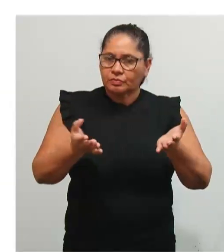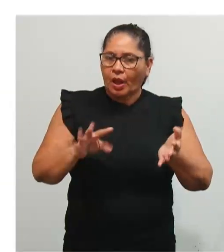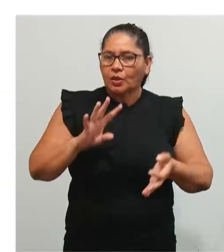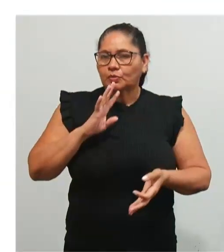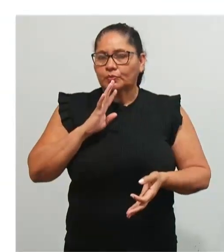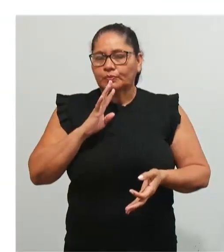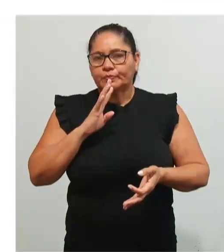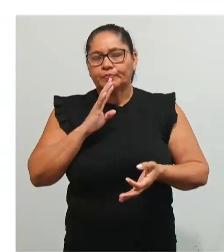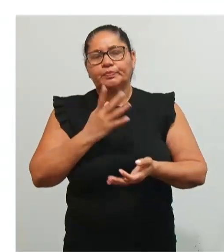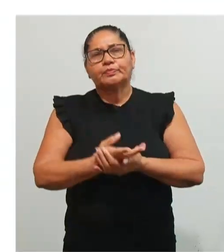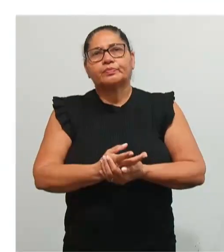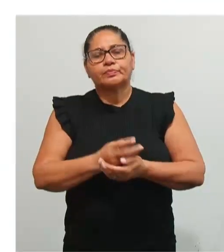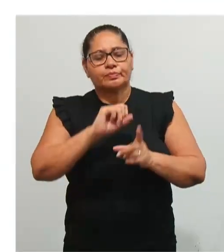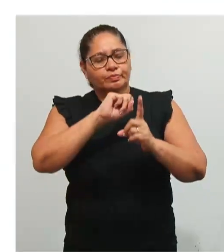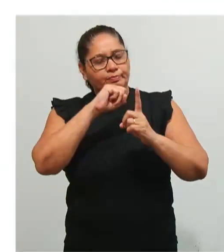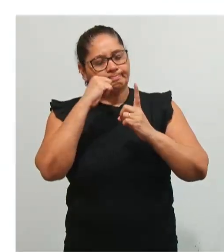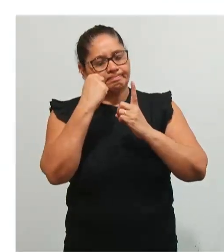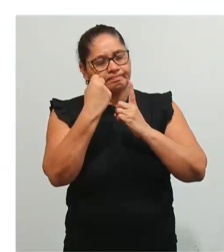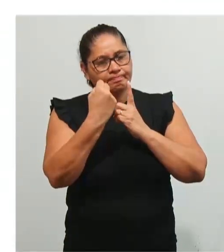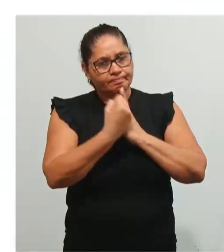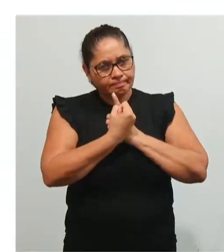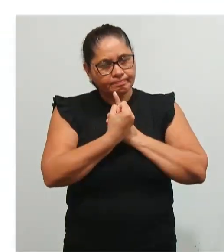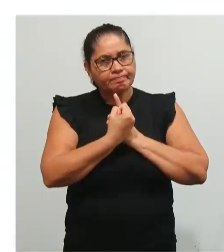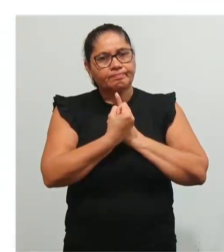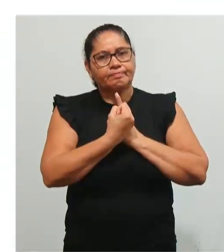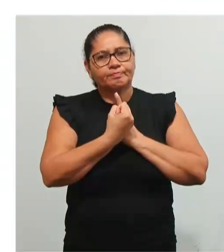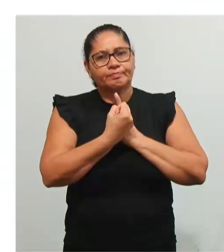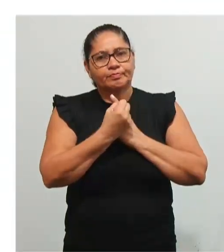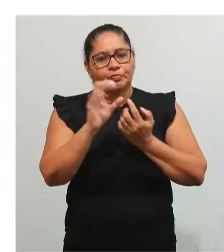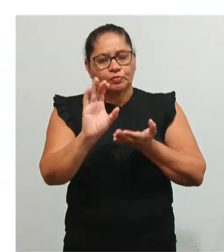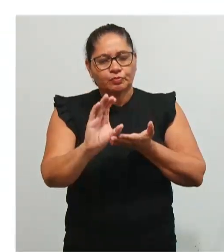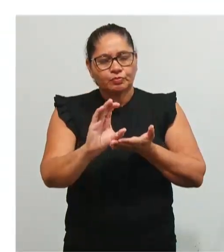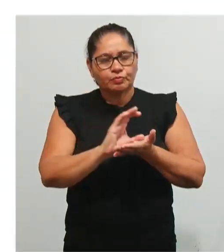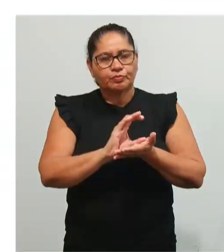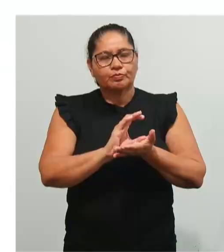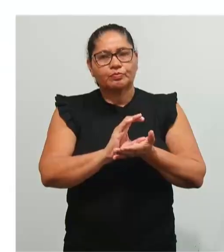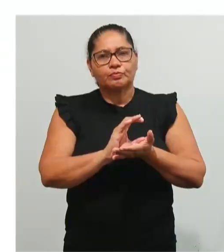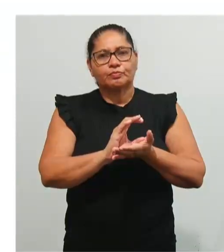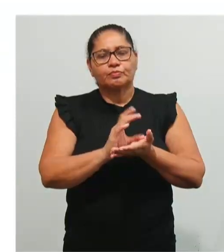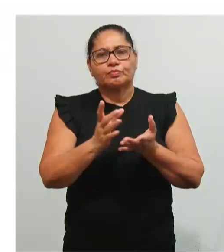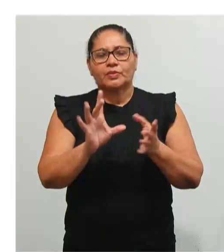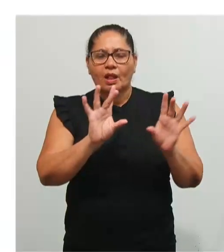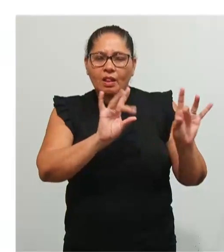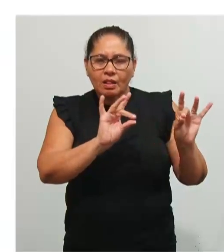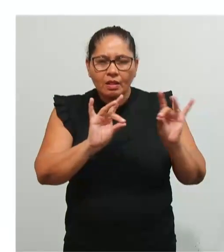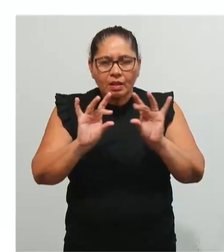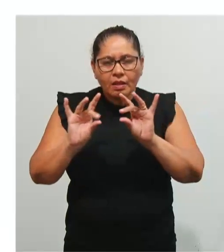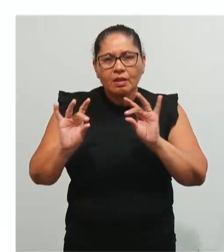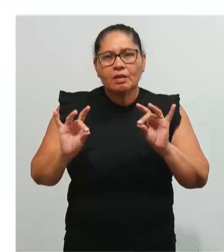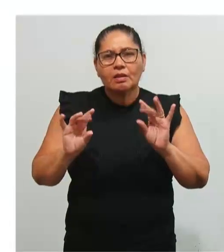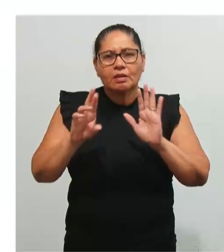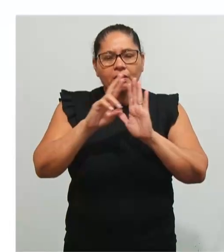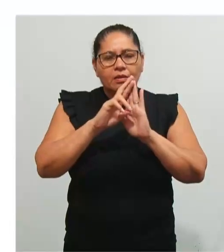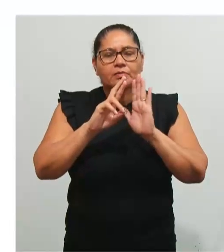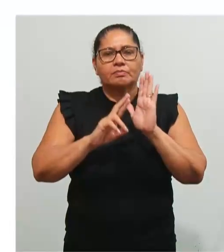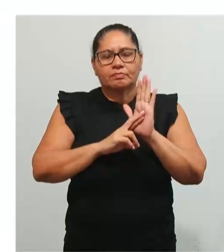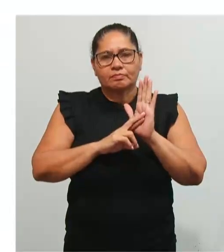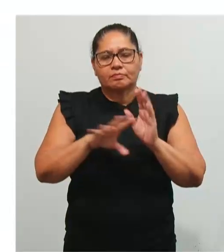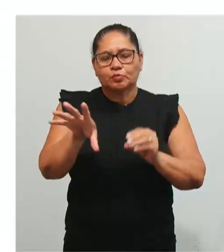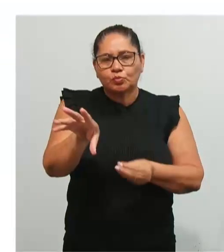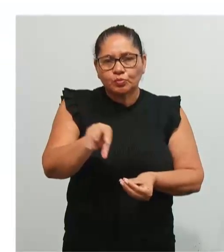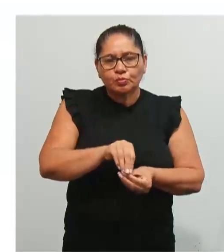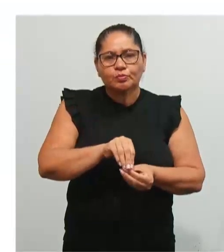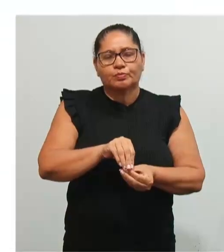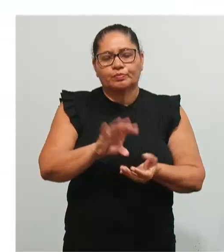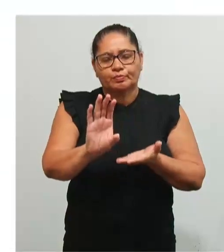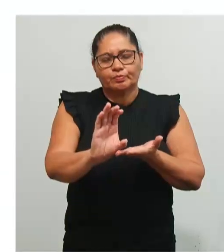conhecimento e acompanhamento da sociedade, da execução dos orçamentos de formas mais detalhadas, exigindo um relatório resumido de execução